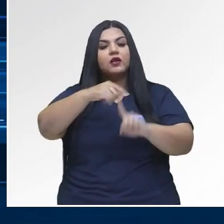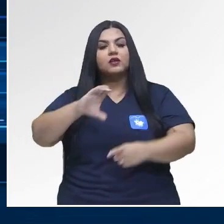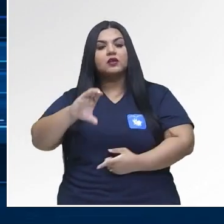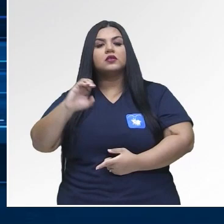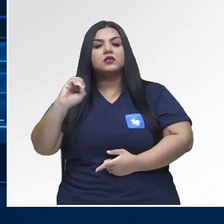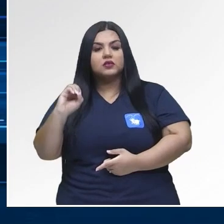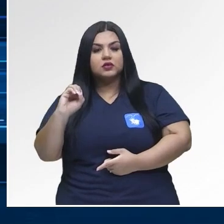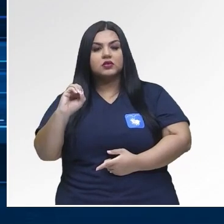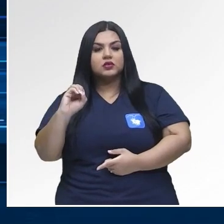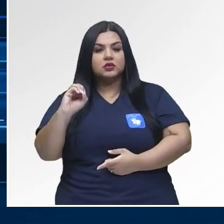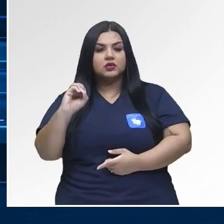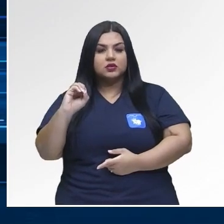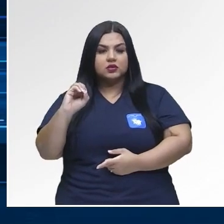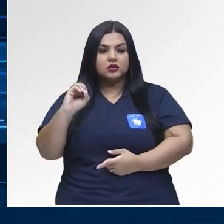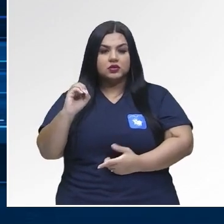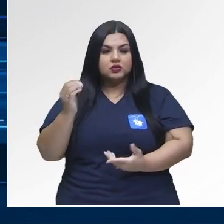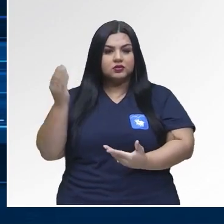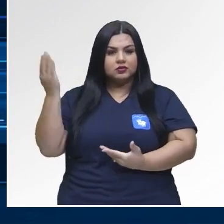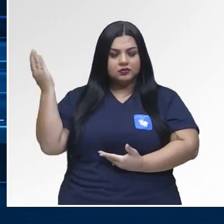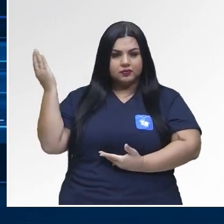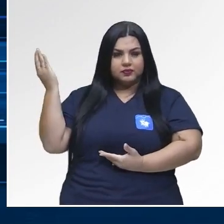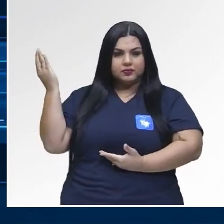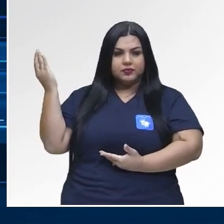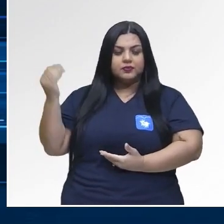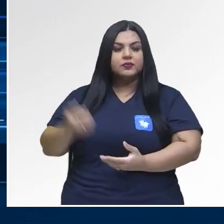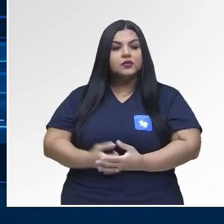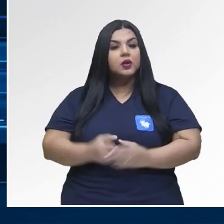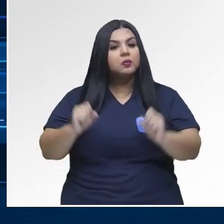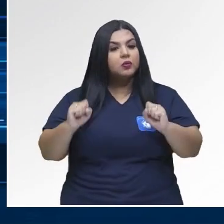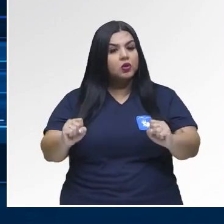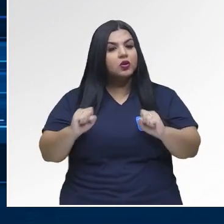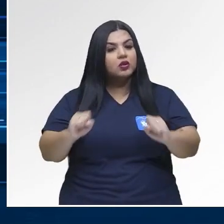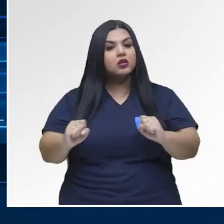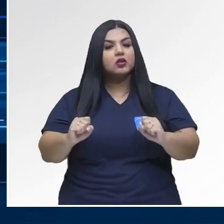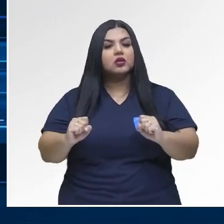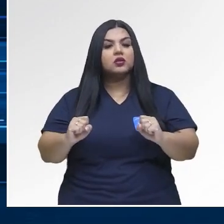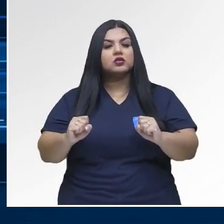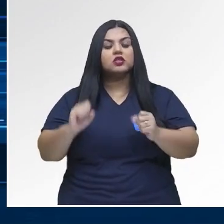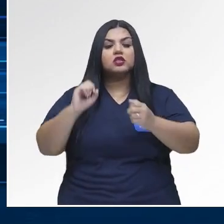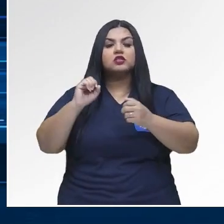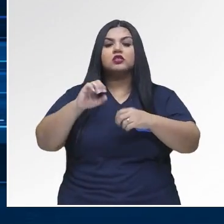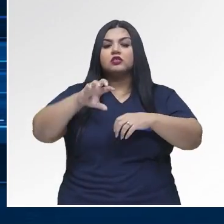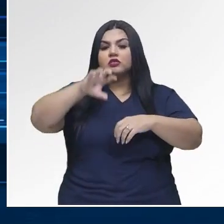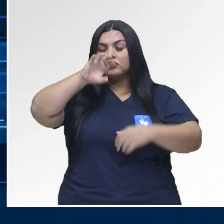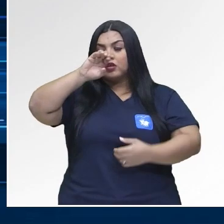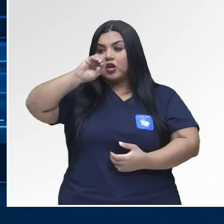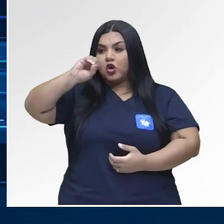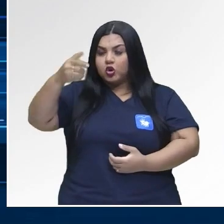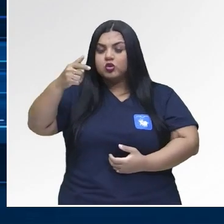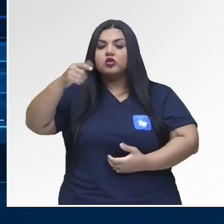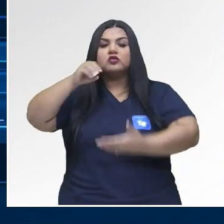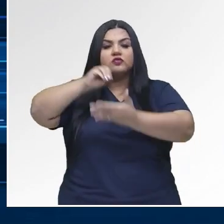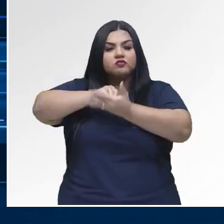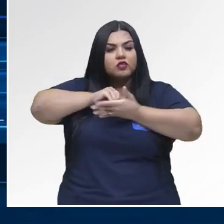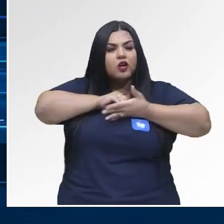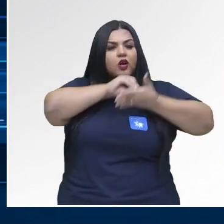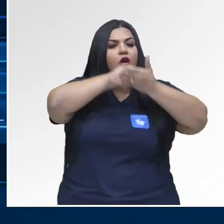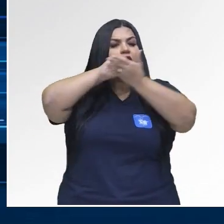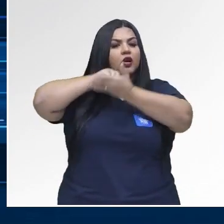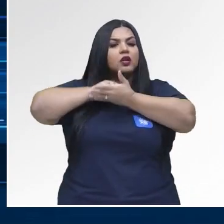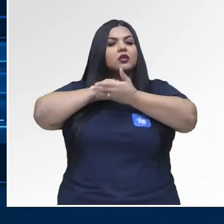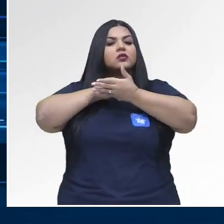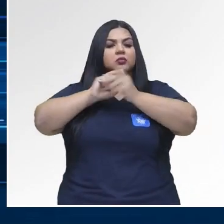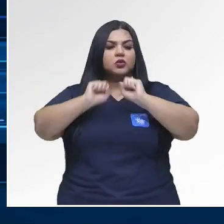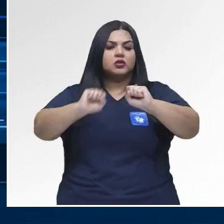que chama-se de carboxihemoglobina e pode levar a um quadro de falta de oxigênio no organismo, podendo acarretar